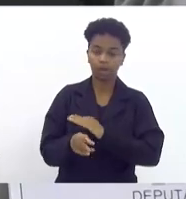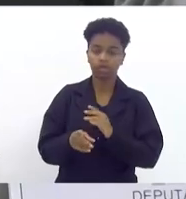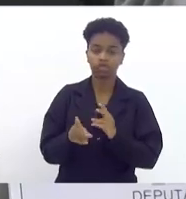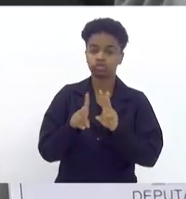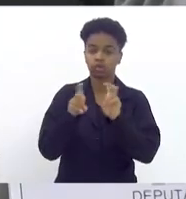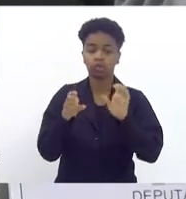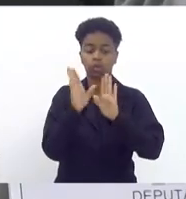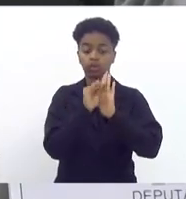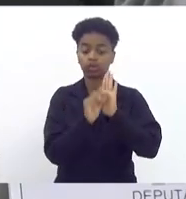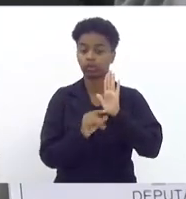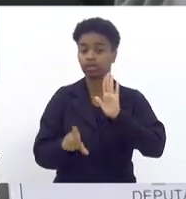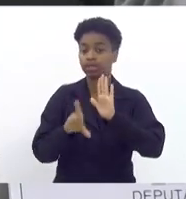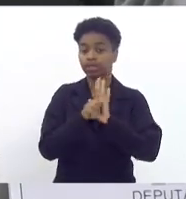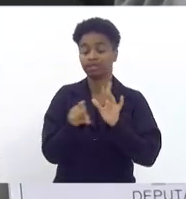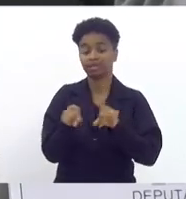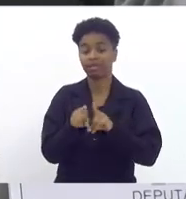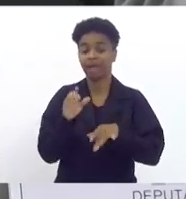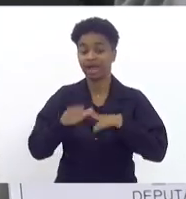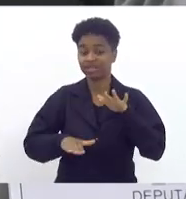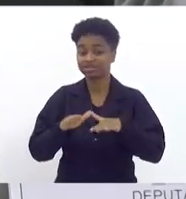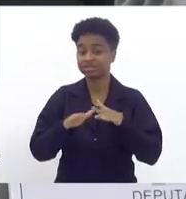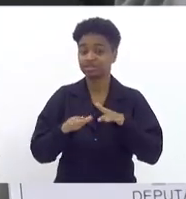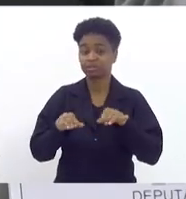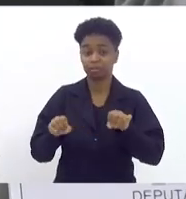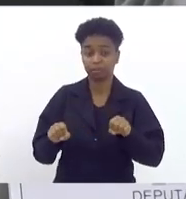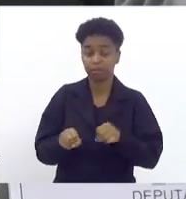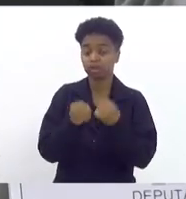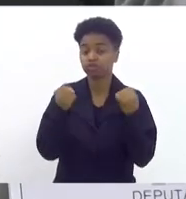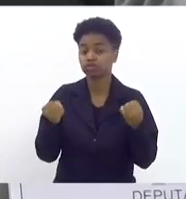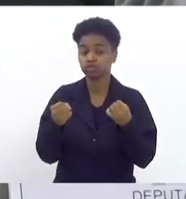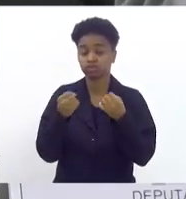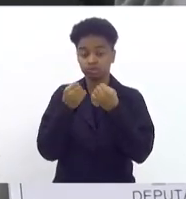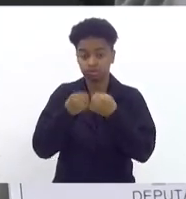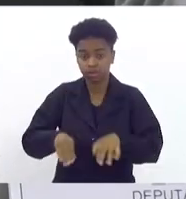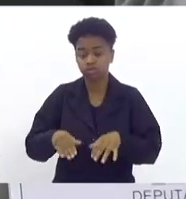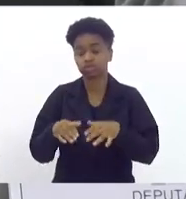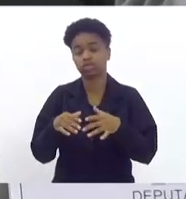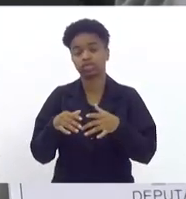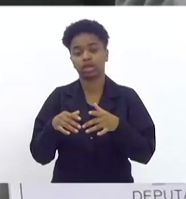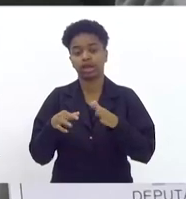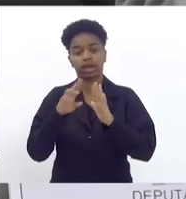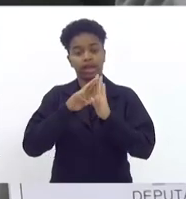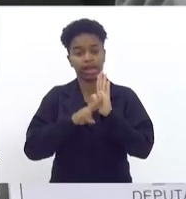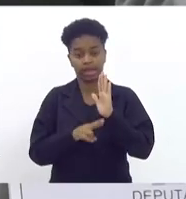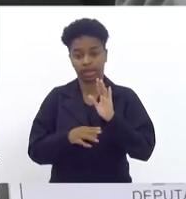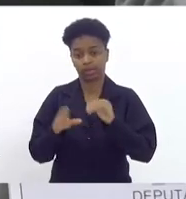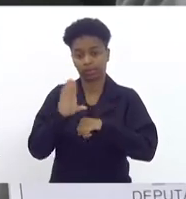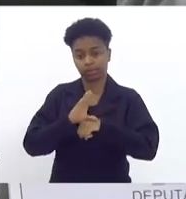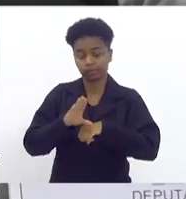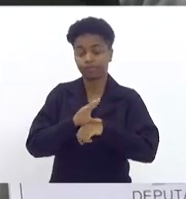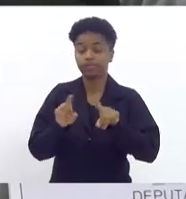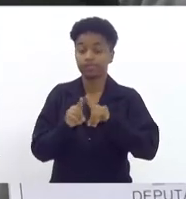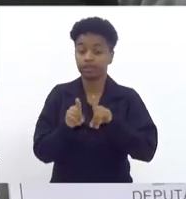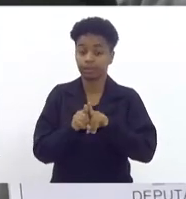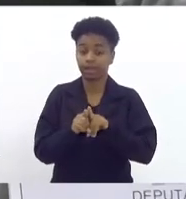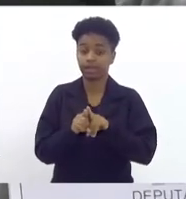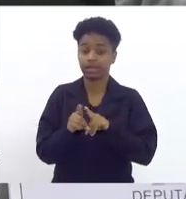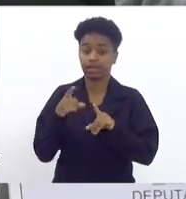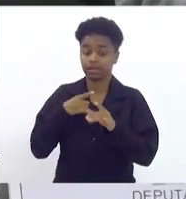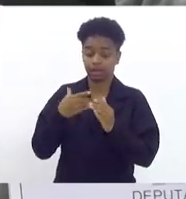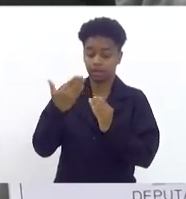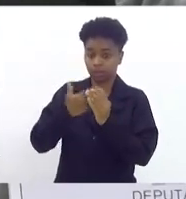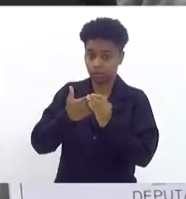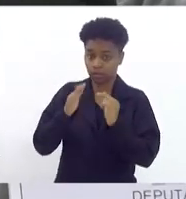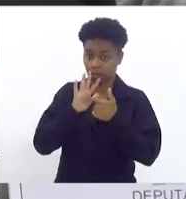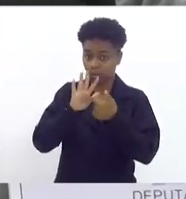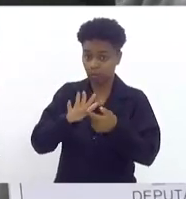lei e que fere, muitas das vezes, princípios, preceitos constitucionais. E a sentença vai muito além disso, porque ele fala